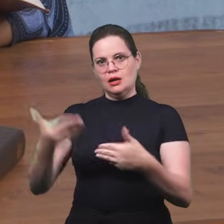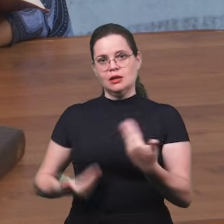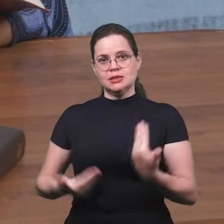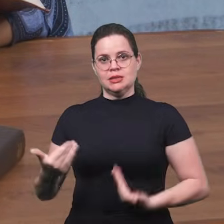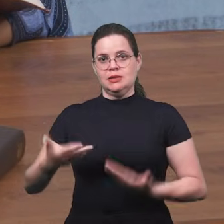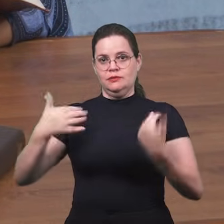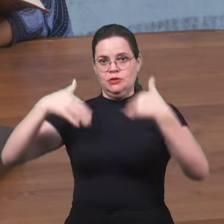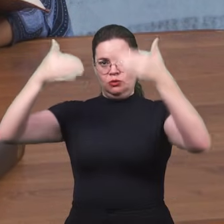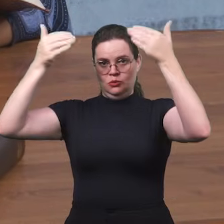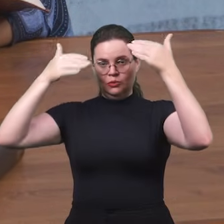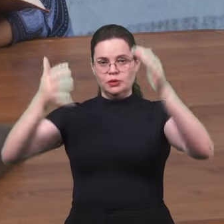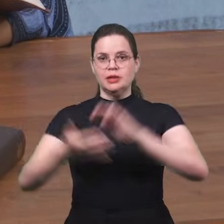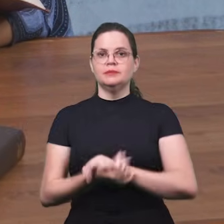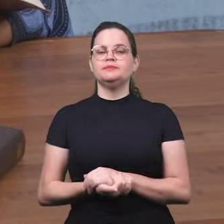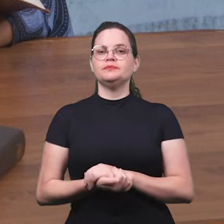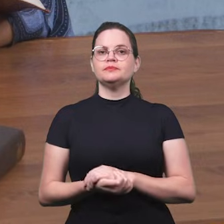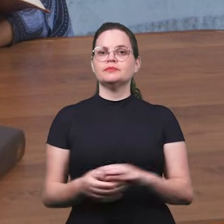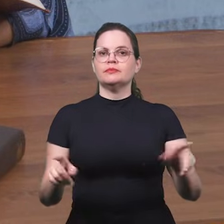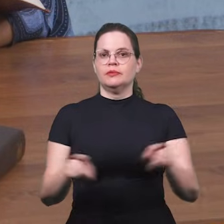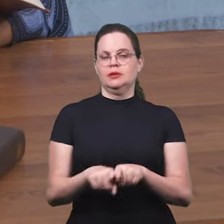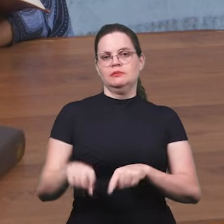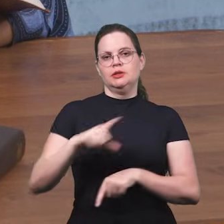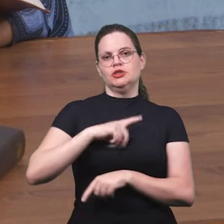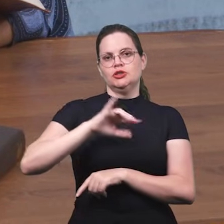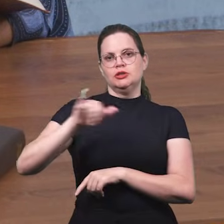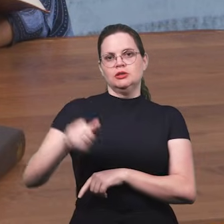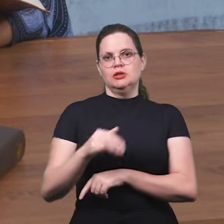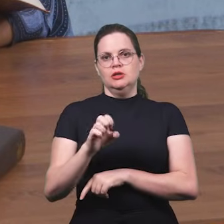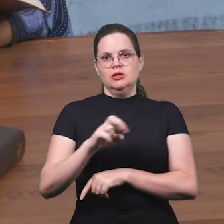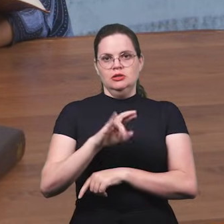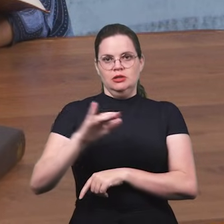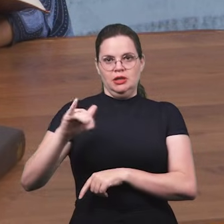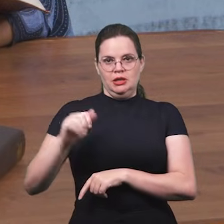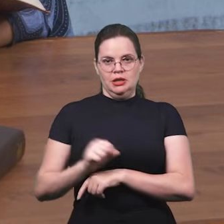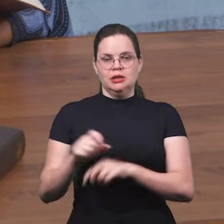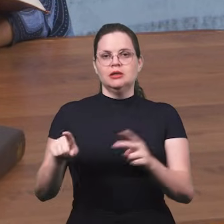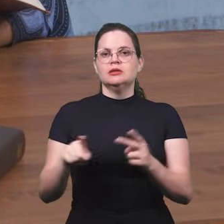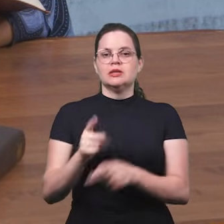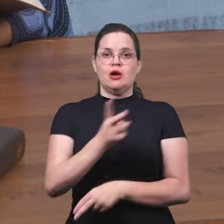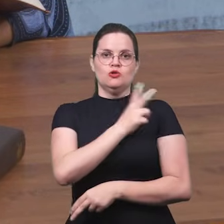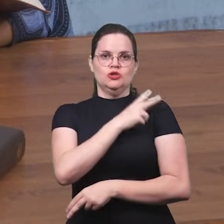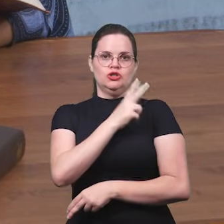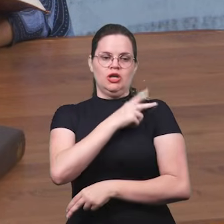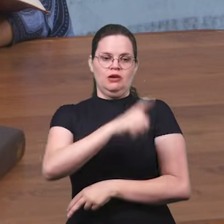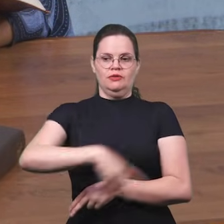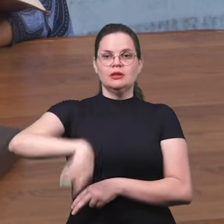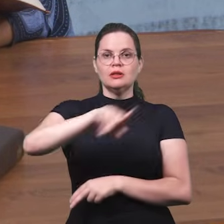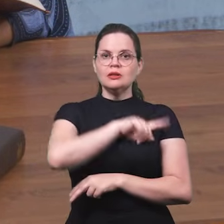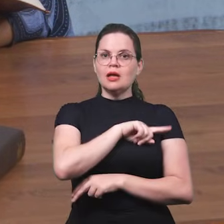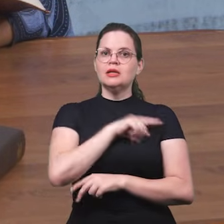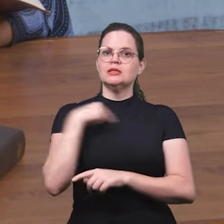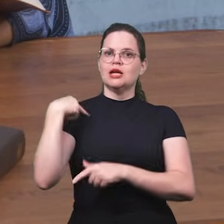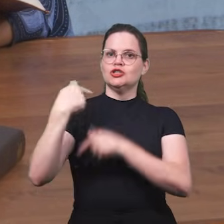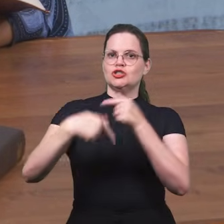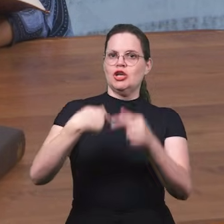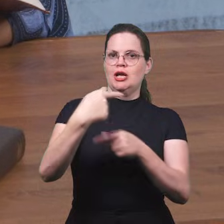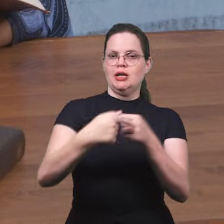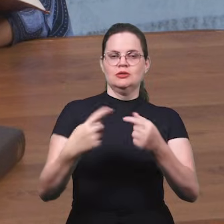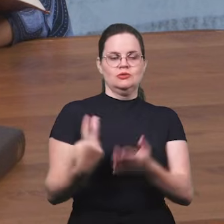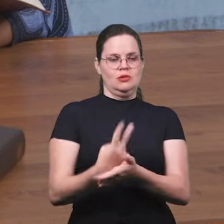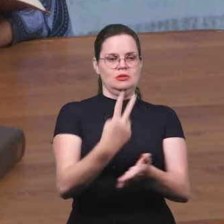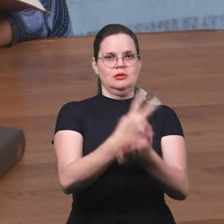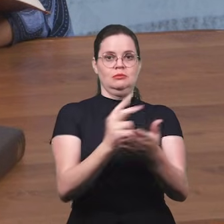Dos Hebronitas era Gerias, o chefe dos Hebronitas, de suas gerações entre os